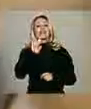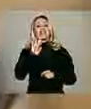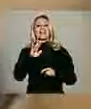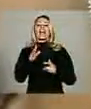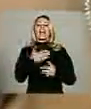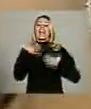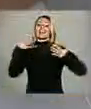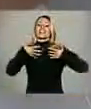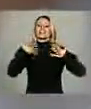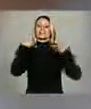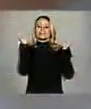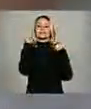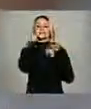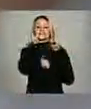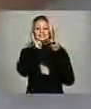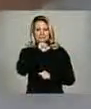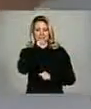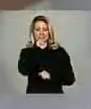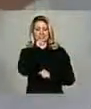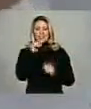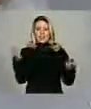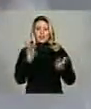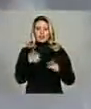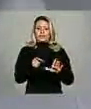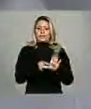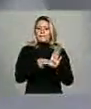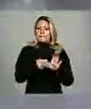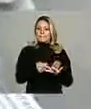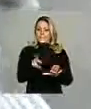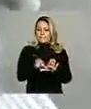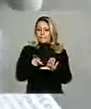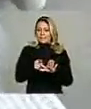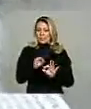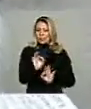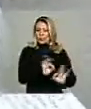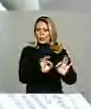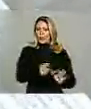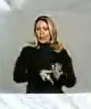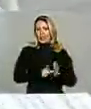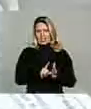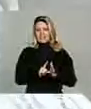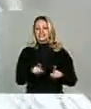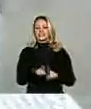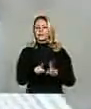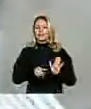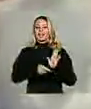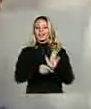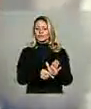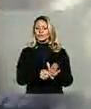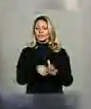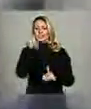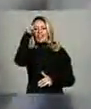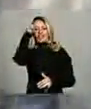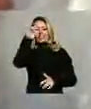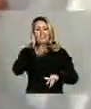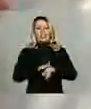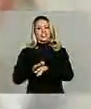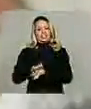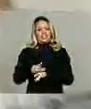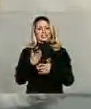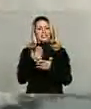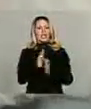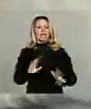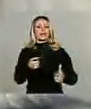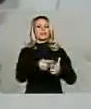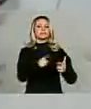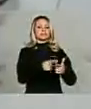alegria para as mães. Este é o popular teste do pezinho, um grande aliado na prevenção e no combate a doenças